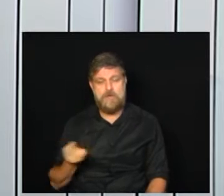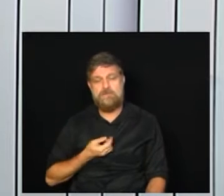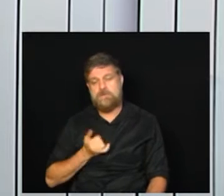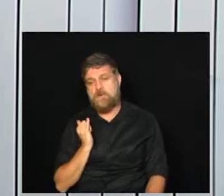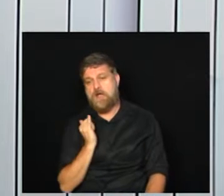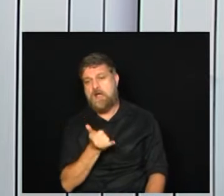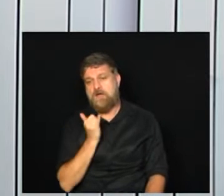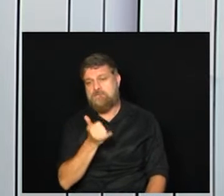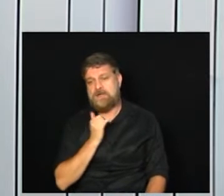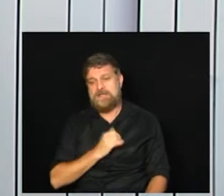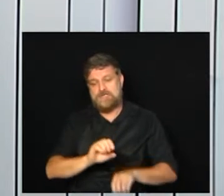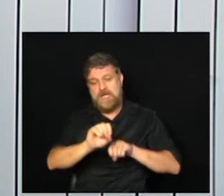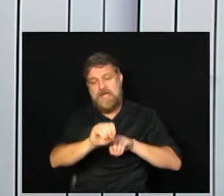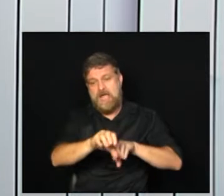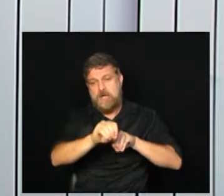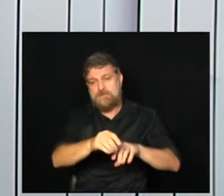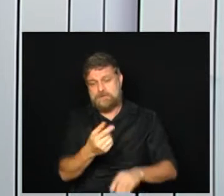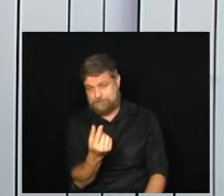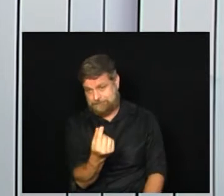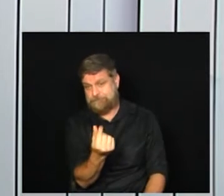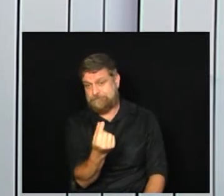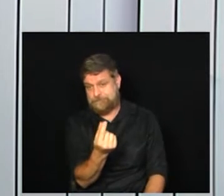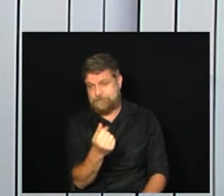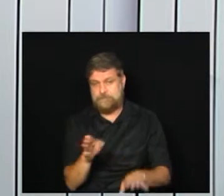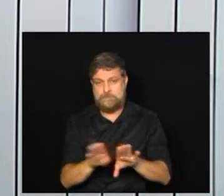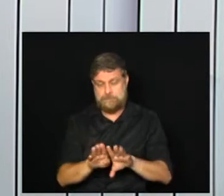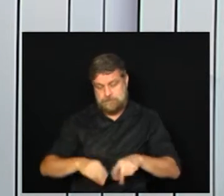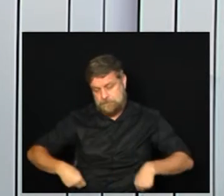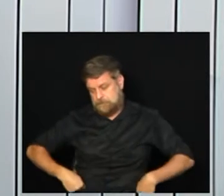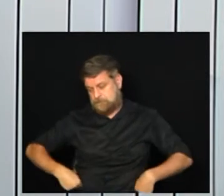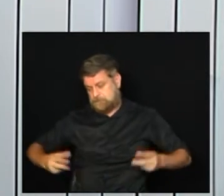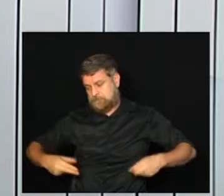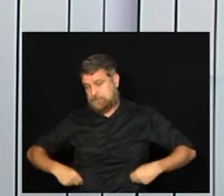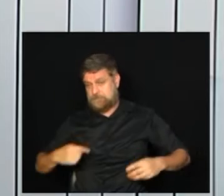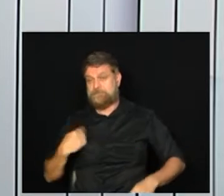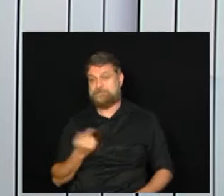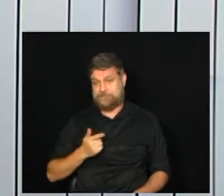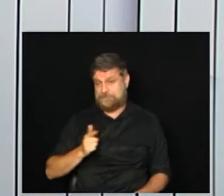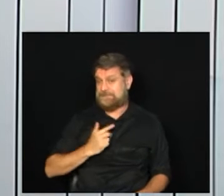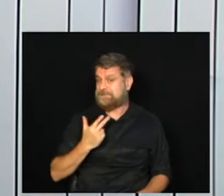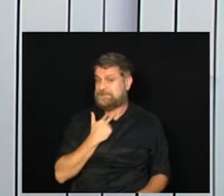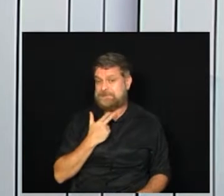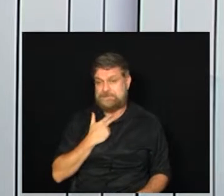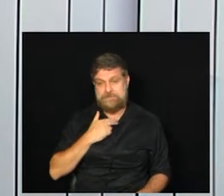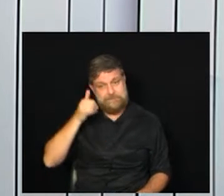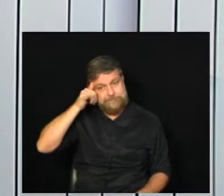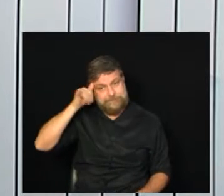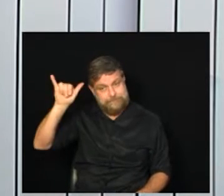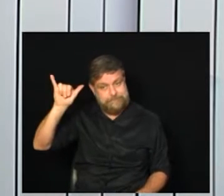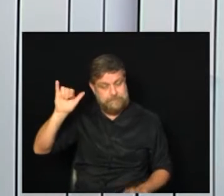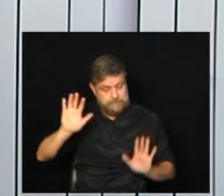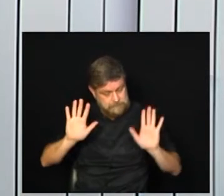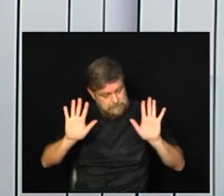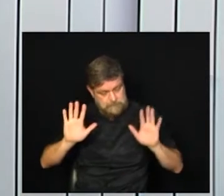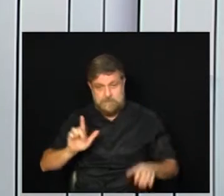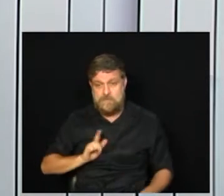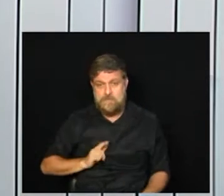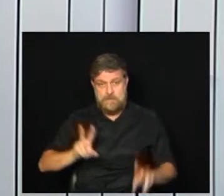sobre educação financeira e os gastos que nós temos e que não podemos de deixar. É um